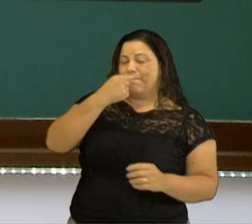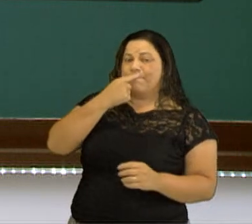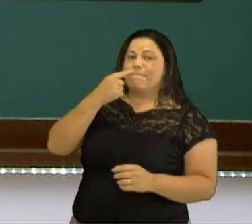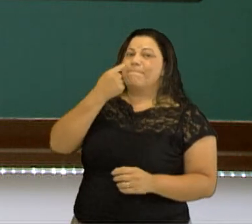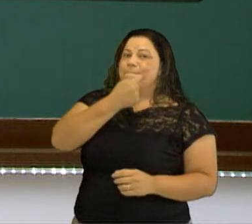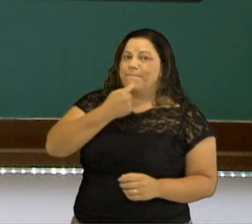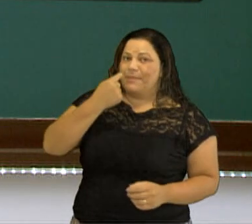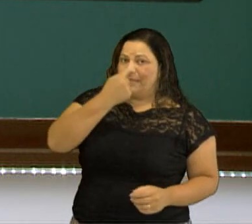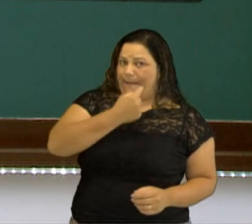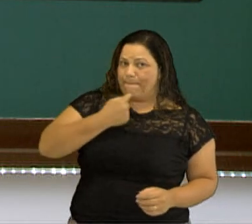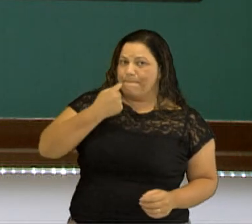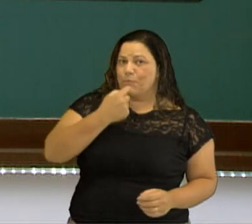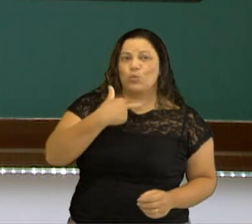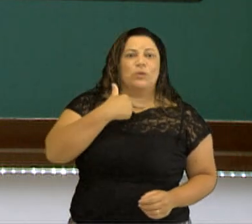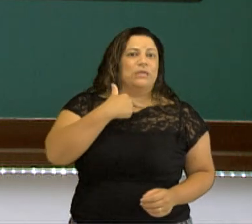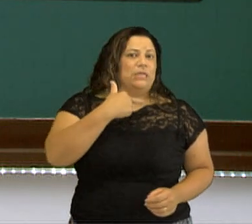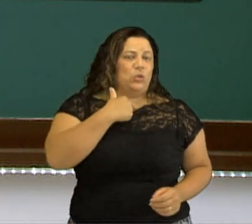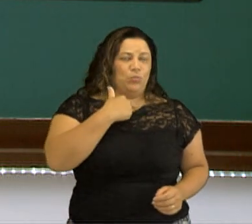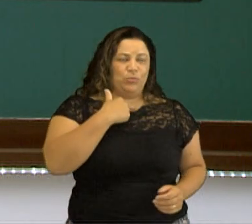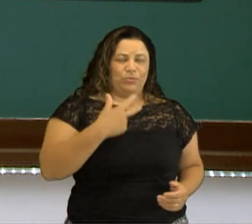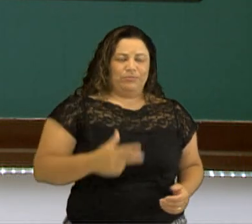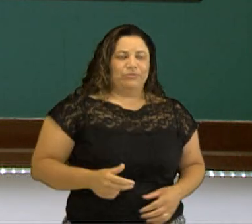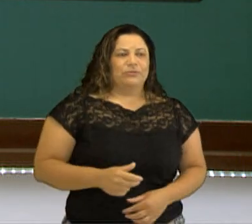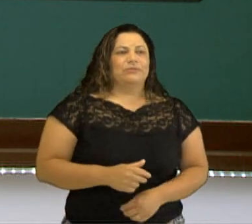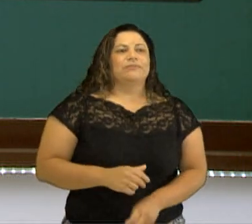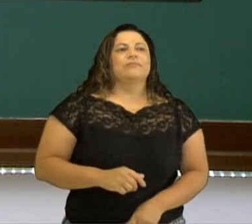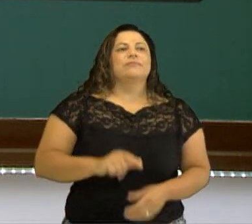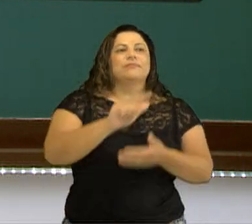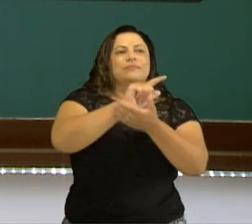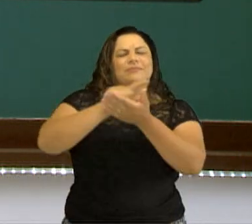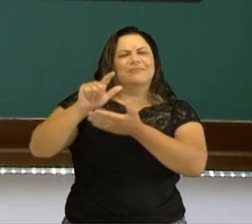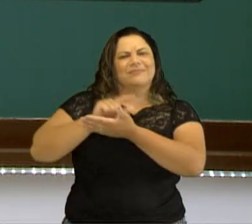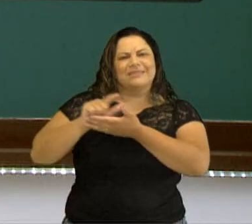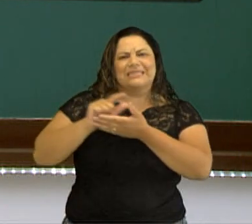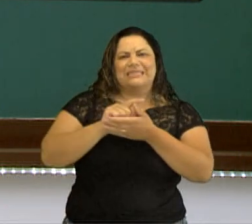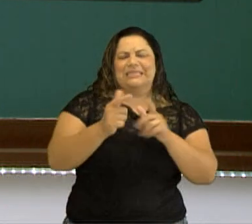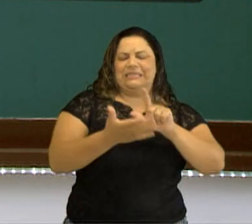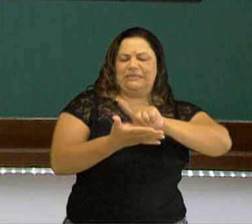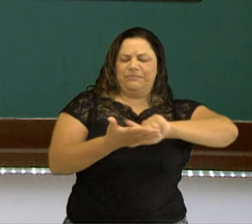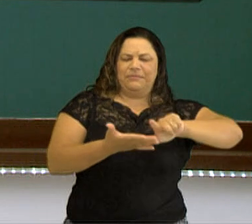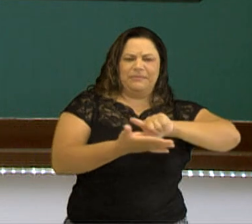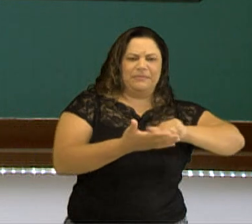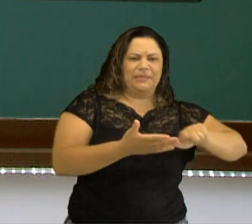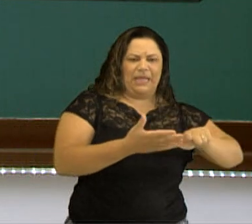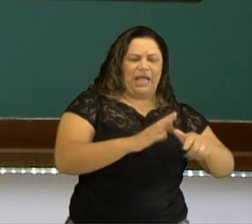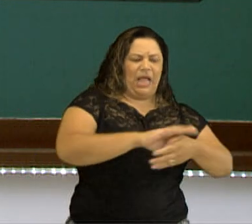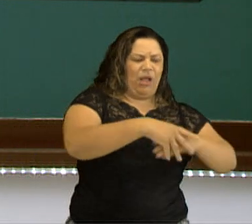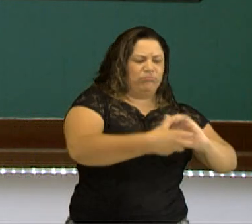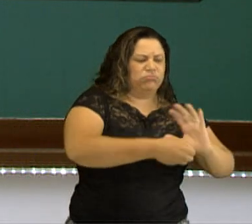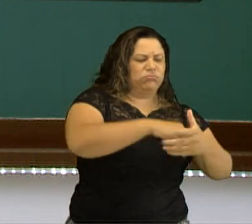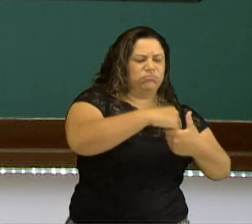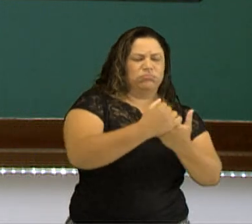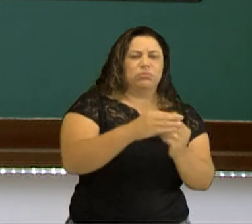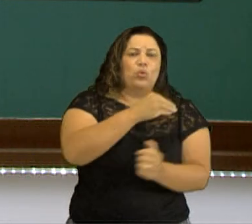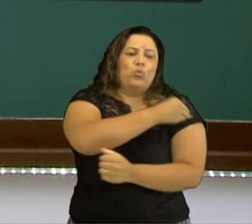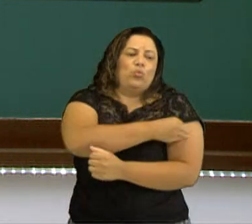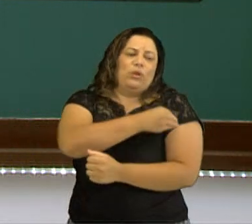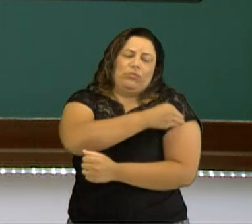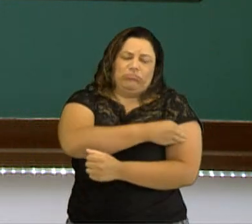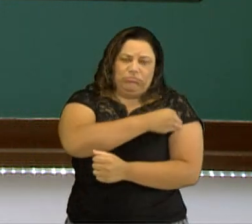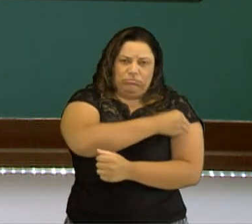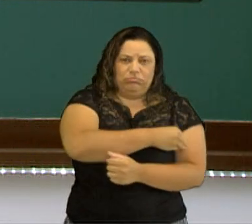você não colocar o vírus para dentro de você. Limpar as mãos e os objetos manuseados com álcool 70, então